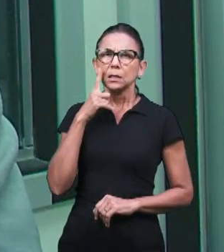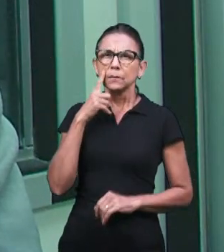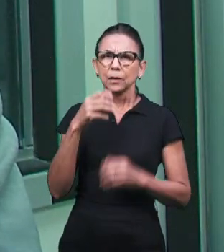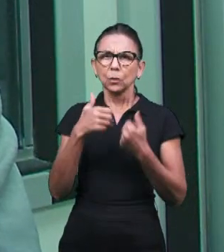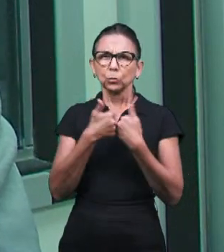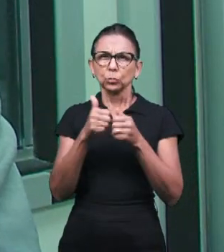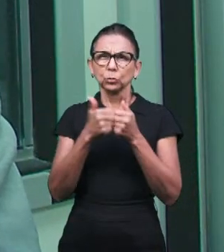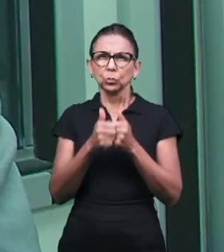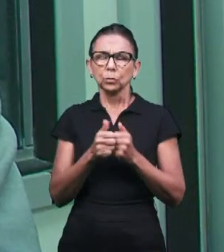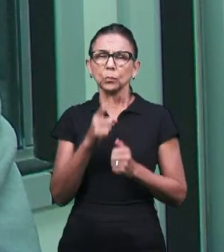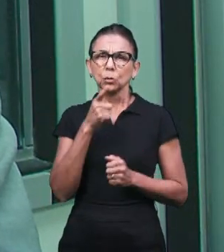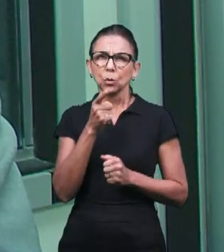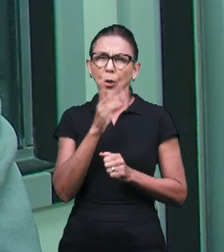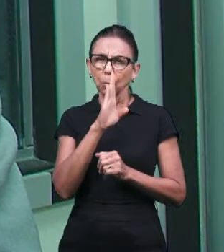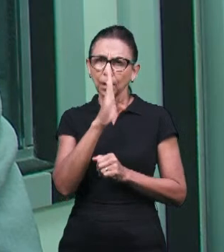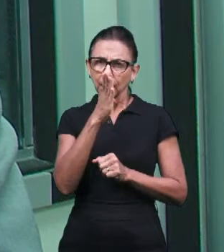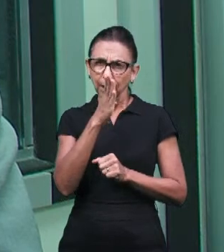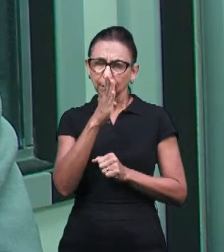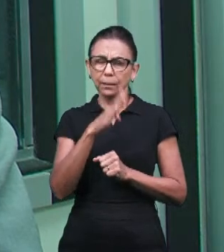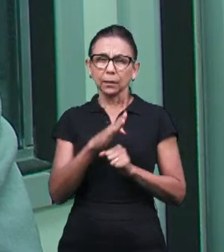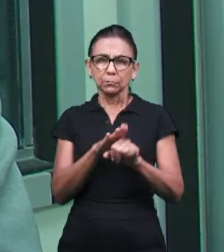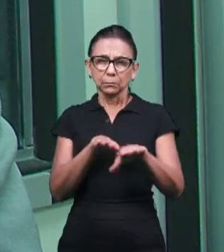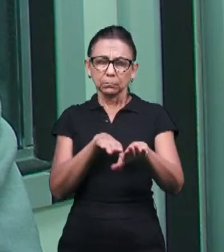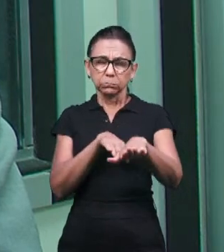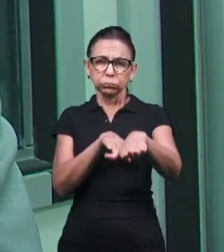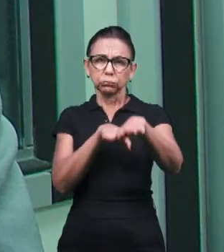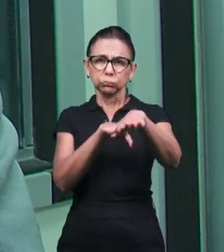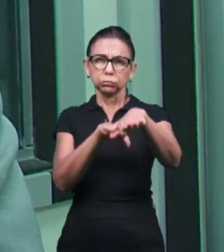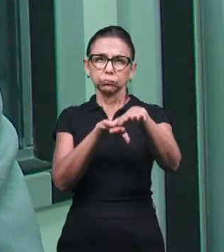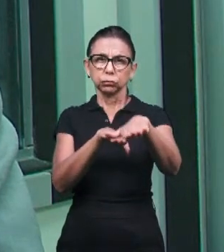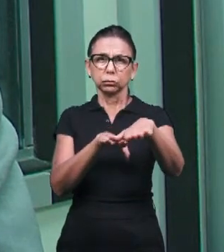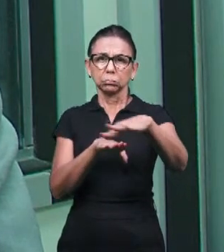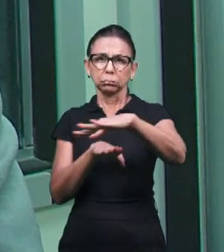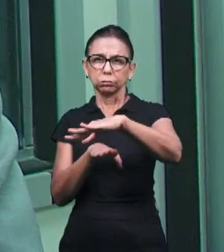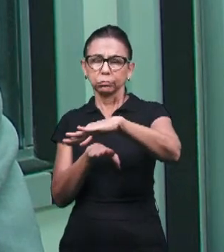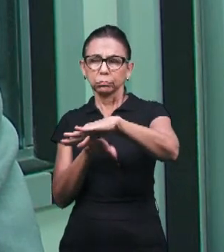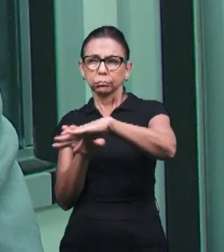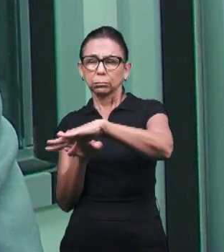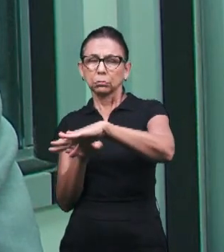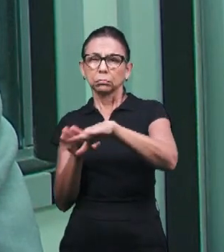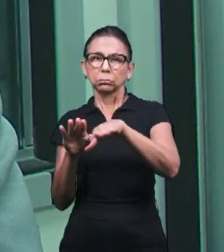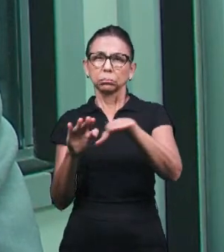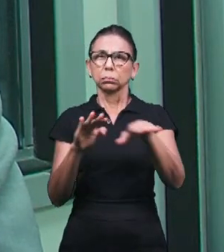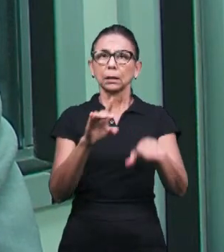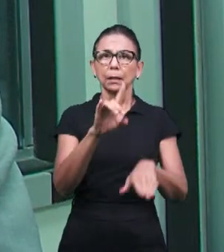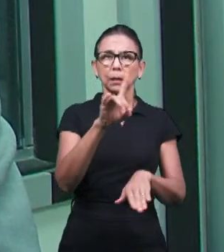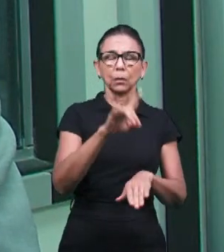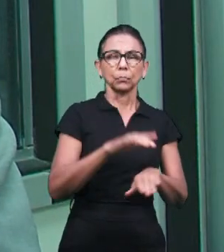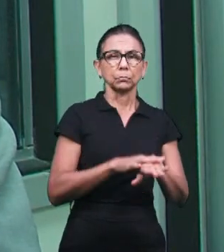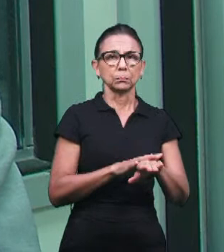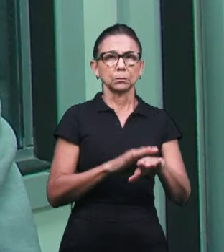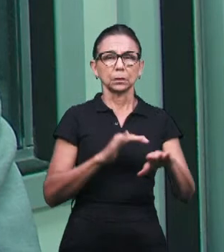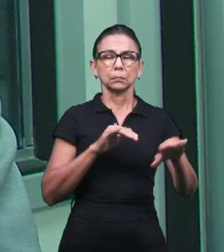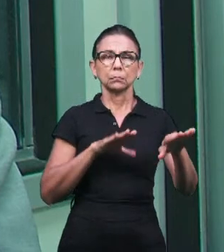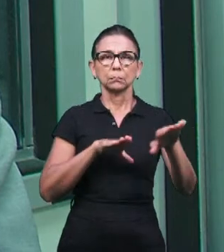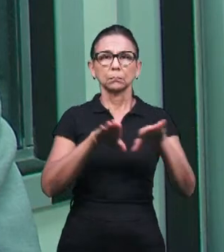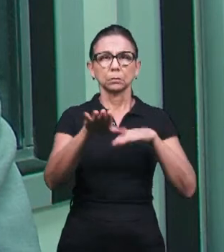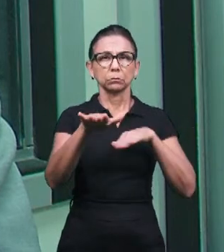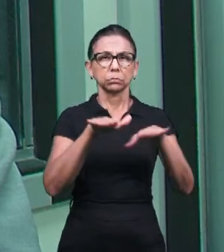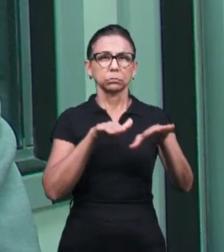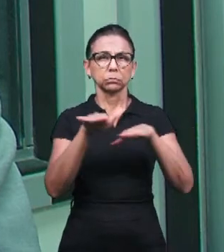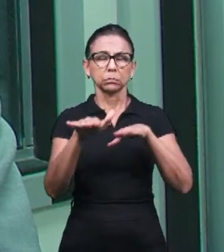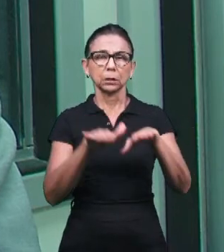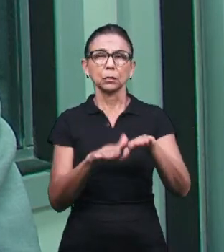quase que impossível quando você tem fluxo e contrafluxo. E depois de uma reunião com a empresa que estava cuidando